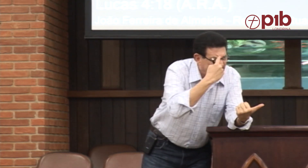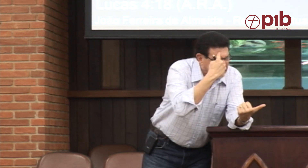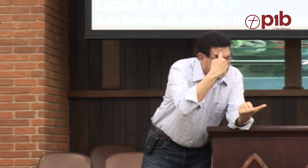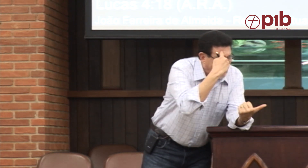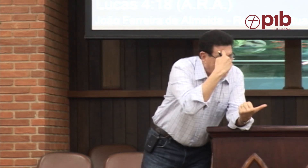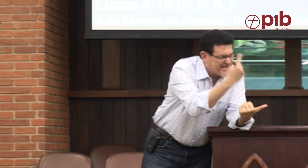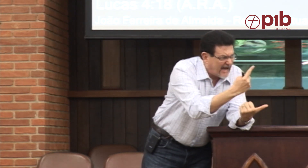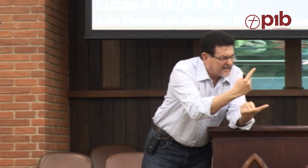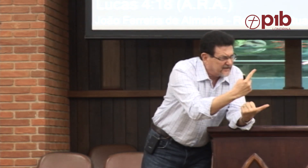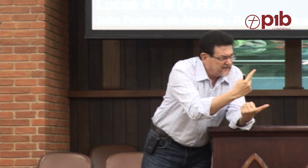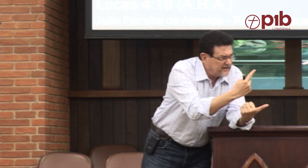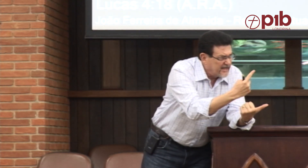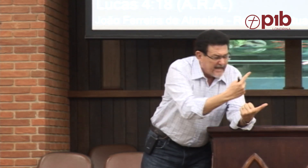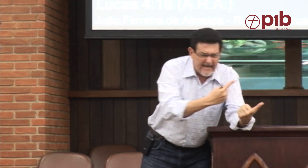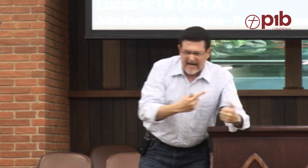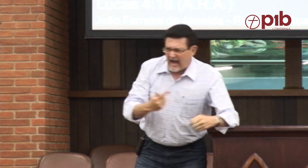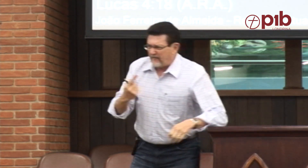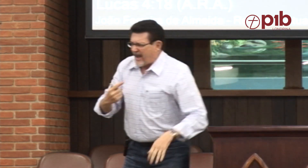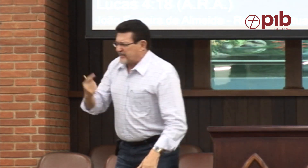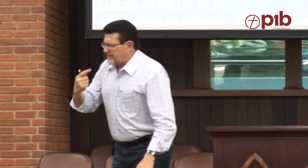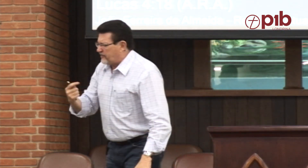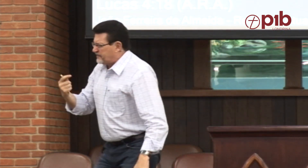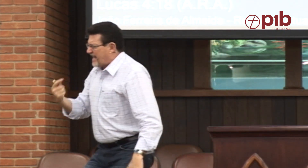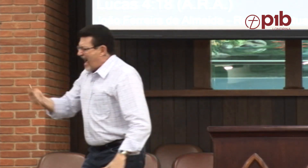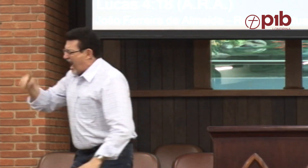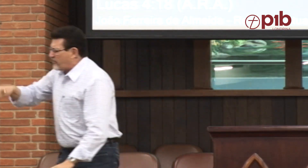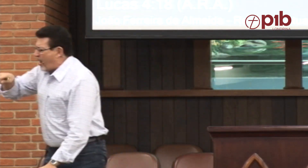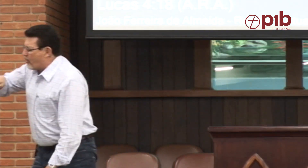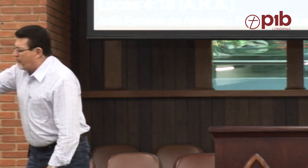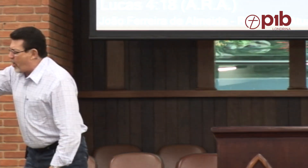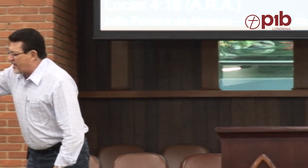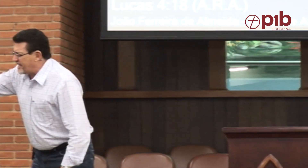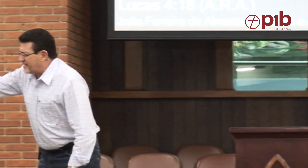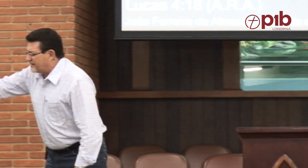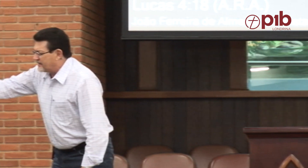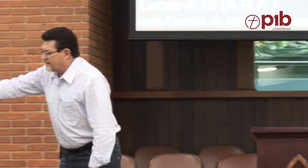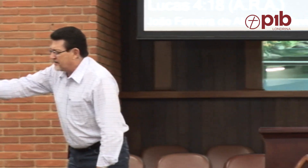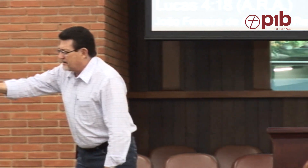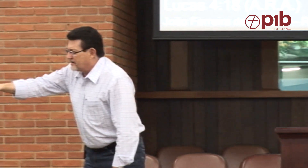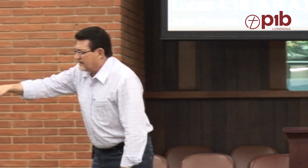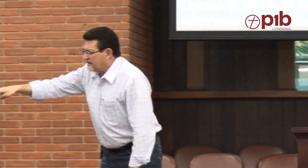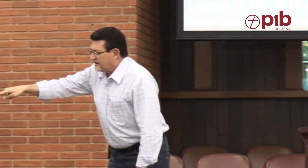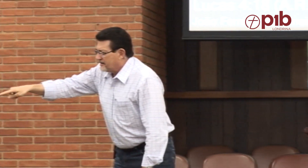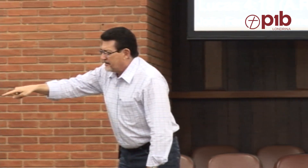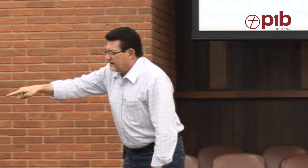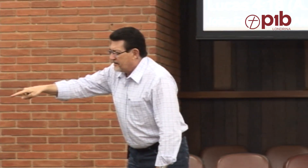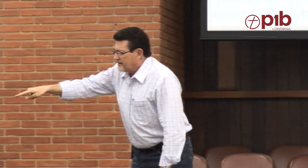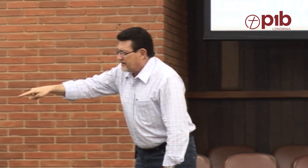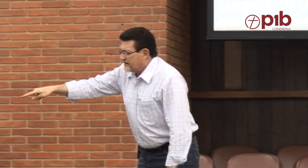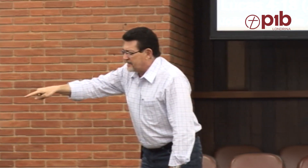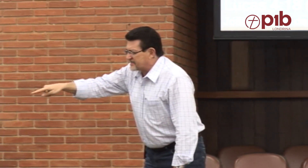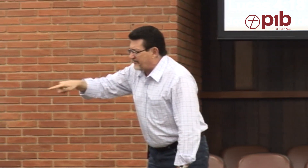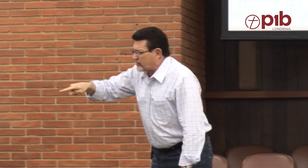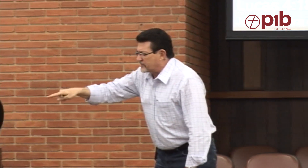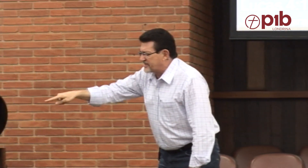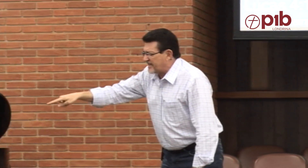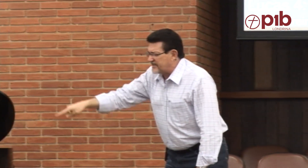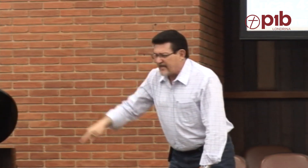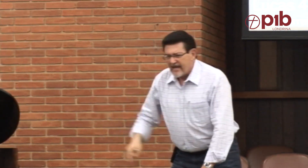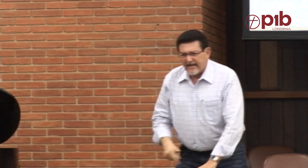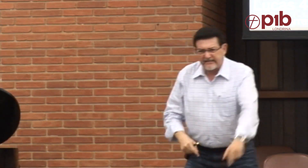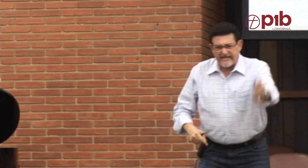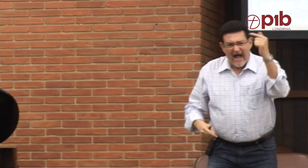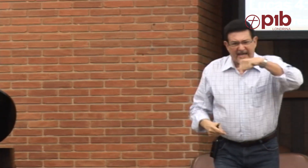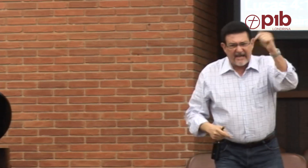de mentalidade tacanha que era capaz de dar água ao boi que estava